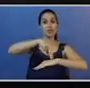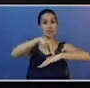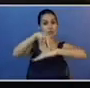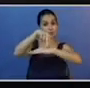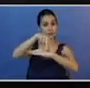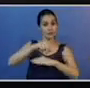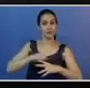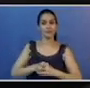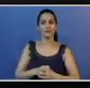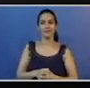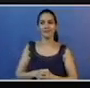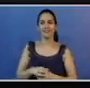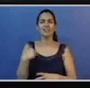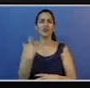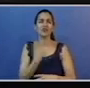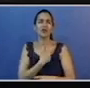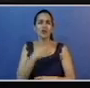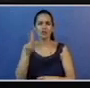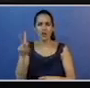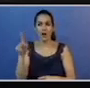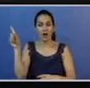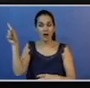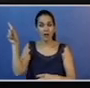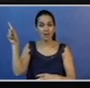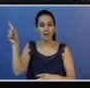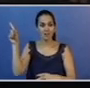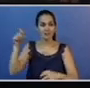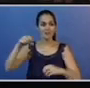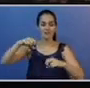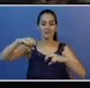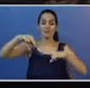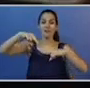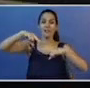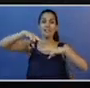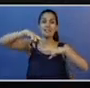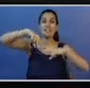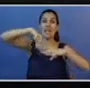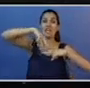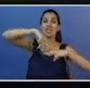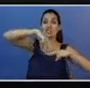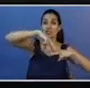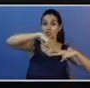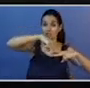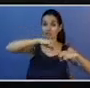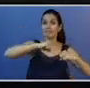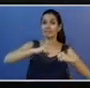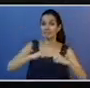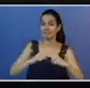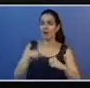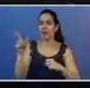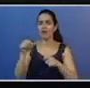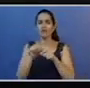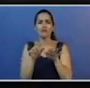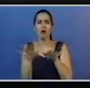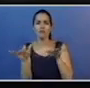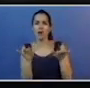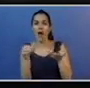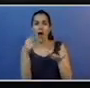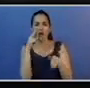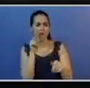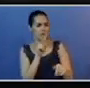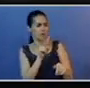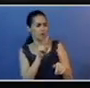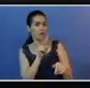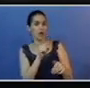Então aqui, ó, como eu acabei de falar para vocês, o skate. Então aqui um atleta fazendo uma manobra, ele faz todas as suas manobras e a equipe de jurados dá uma